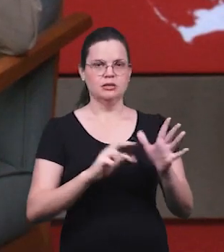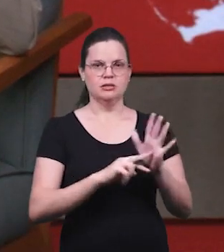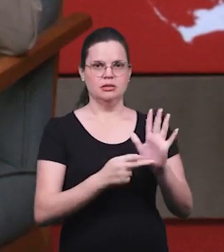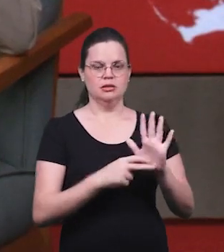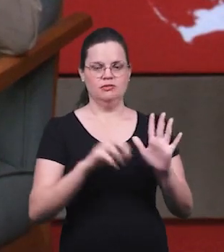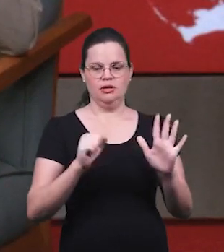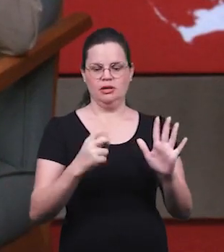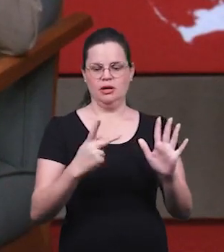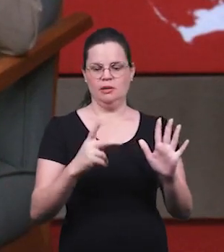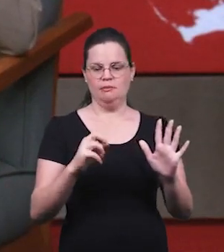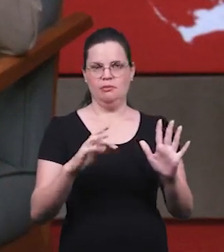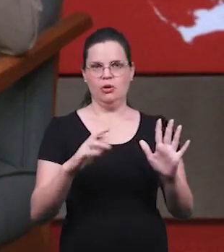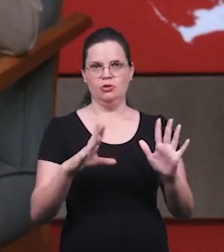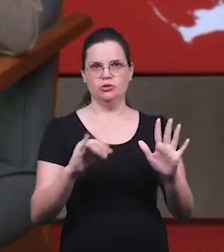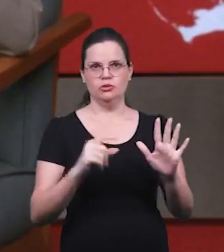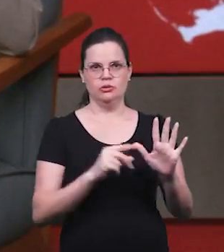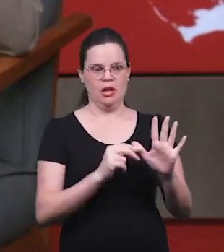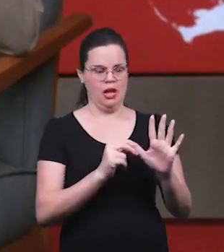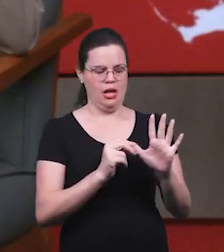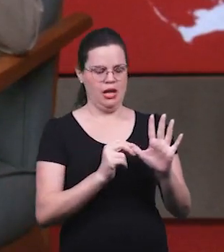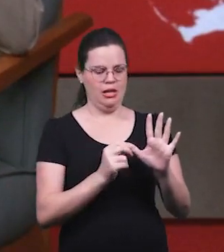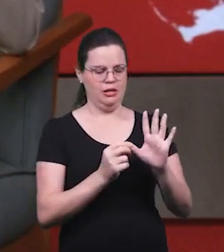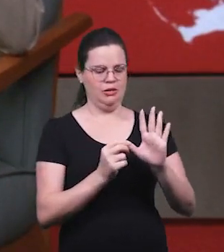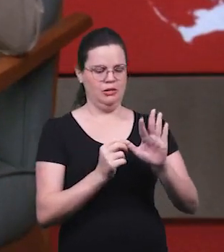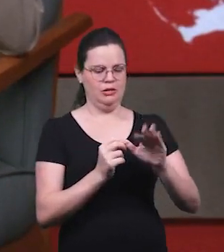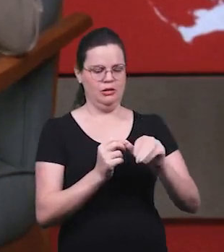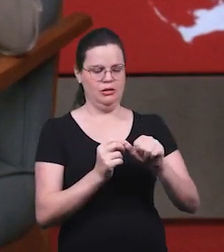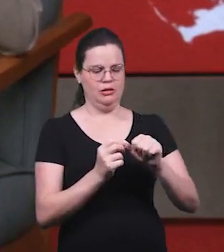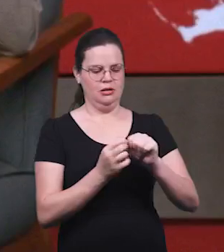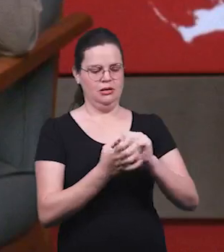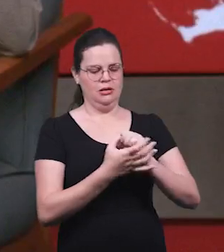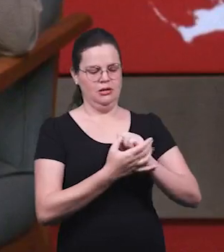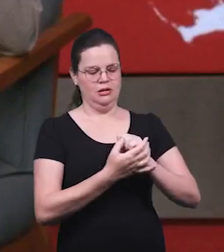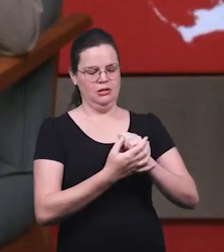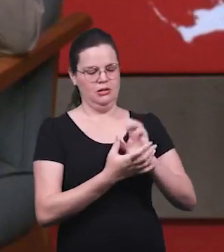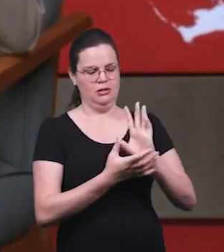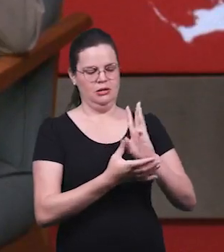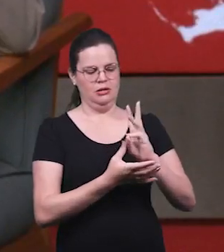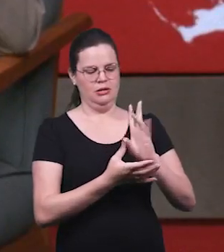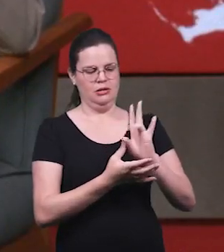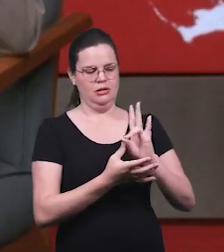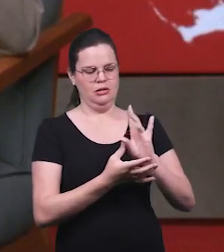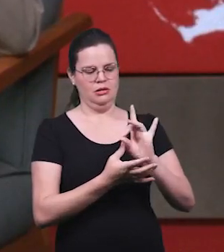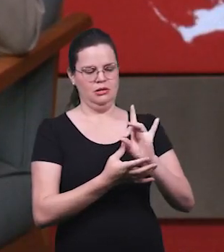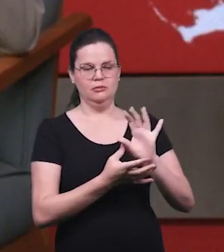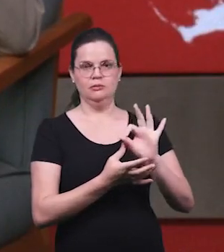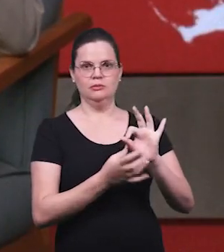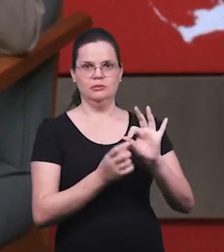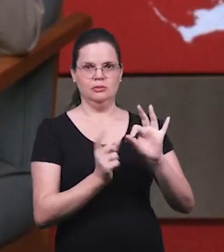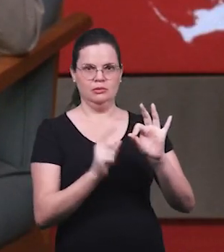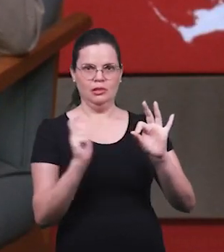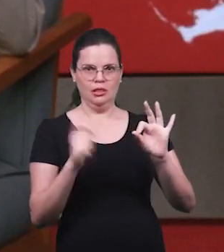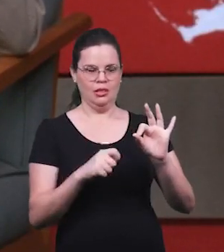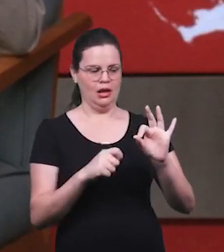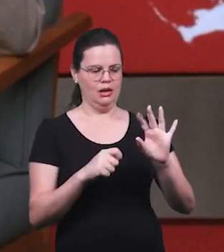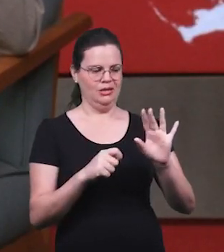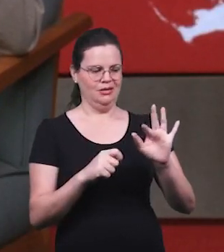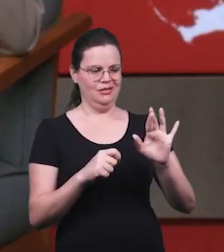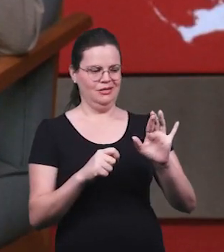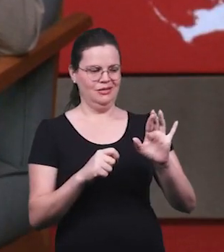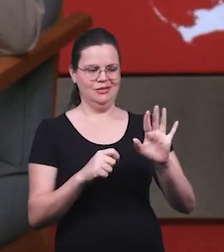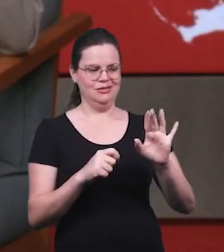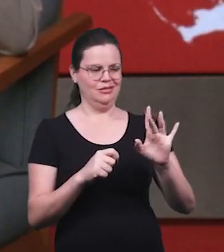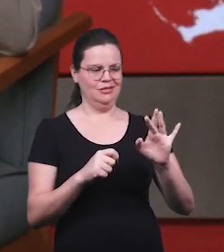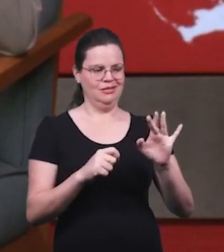tipo do apóstolo, ele é o único dedo que articula com todos os outros 4. Os 4 não articulam entre si, né? Você não